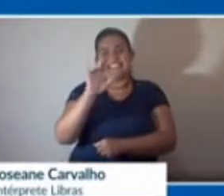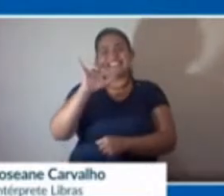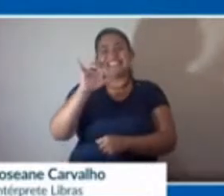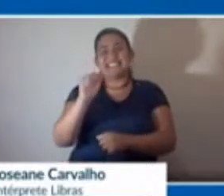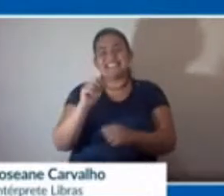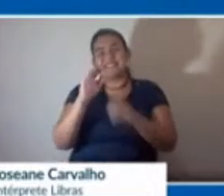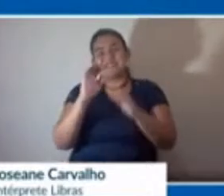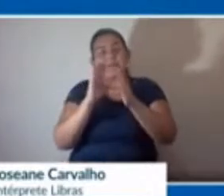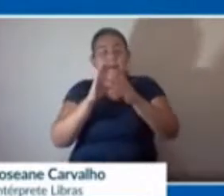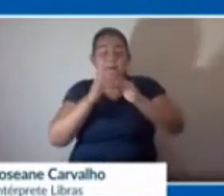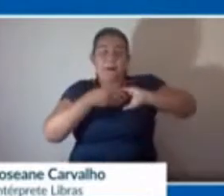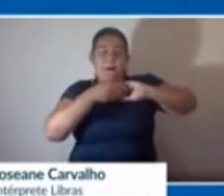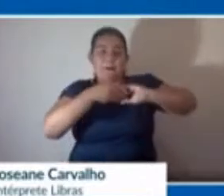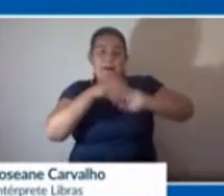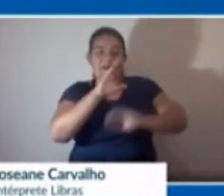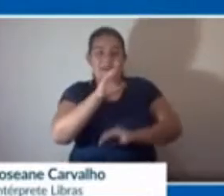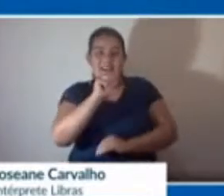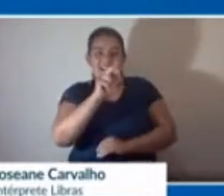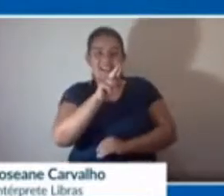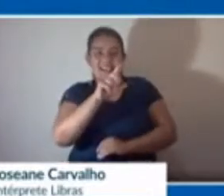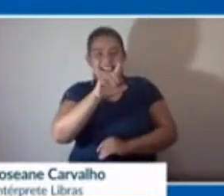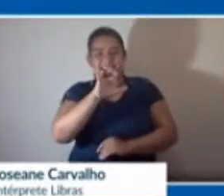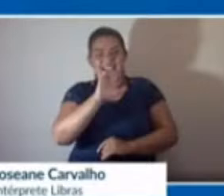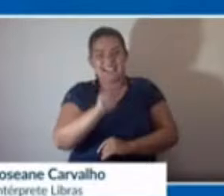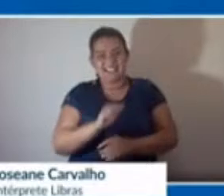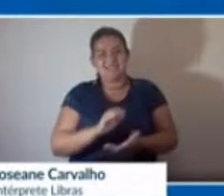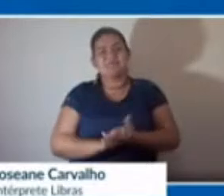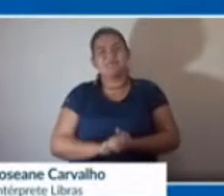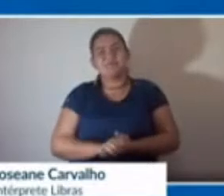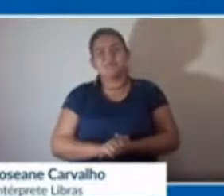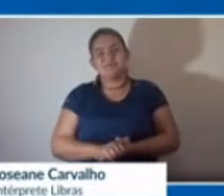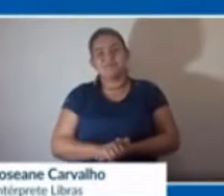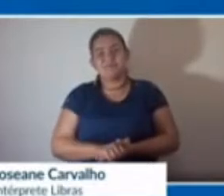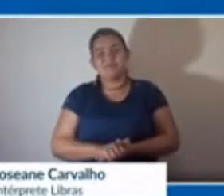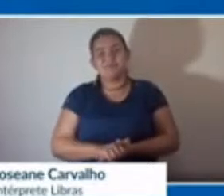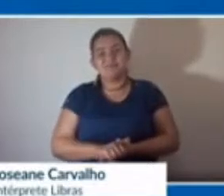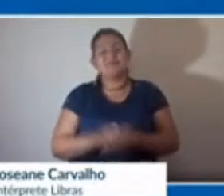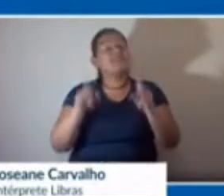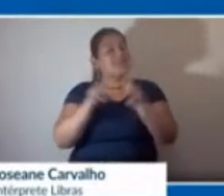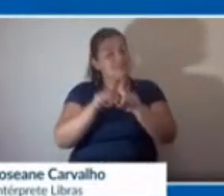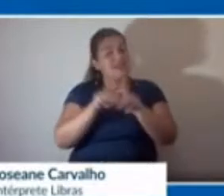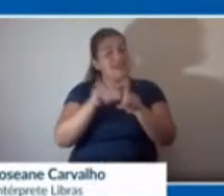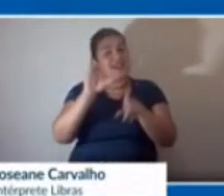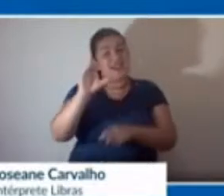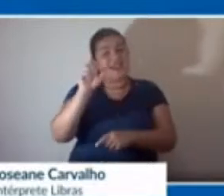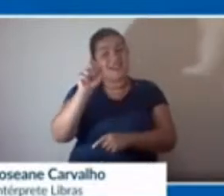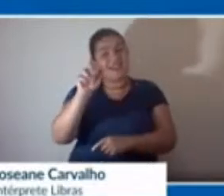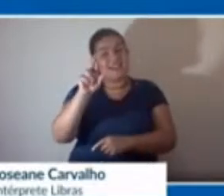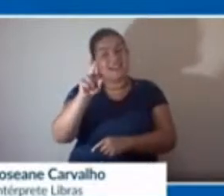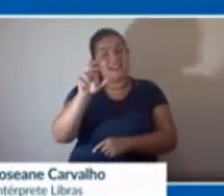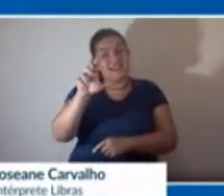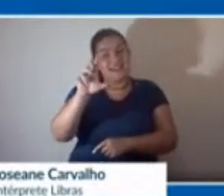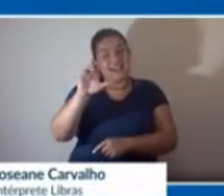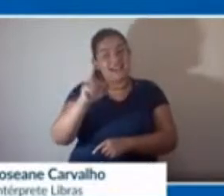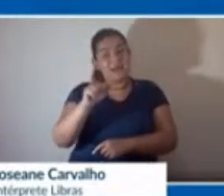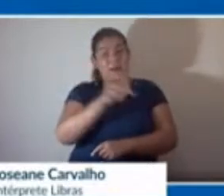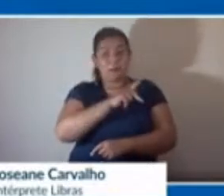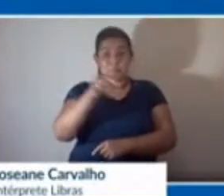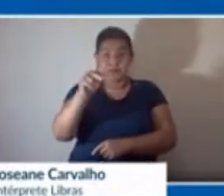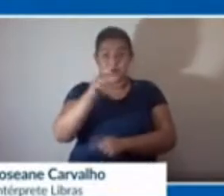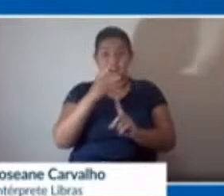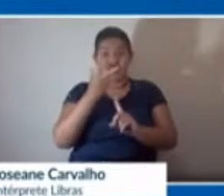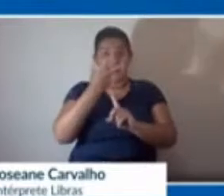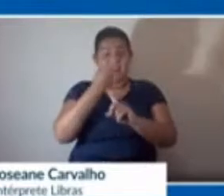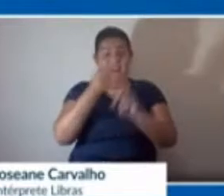Não, sem problema. Okay. E como eu acabei de falar, a Carla de Abreu, que é professora da Faculdade de Artes Visuais